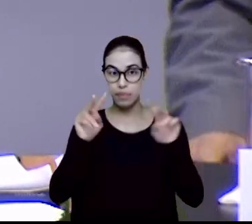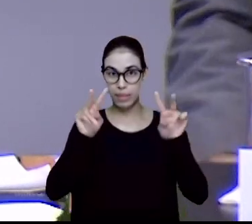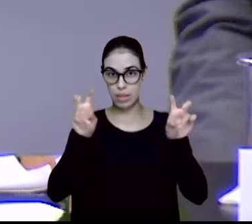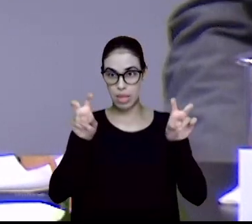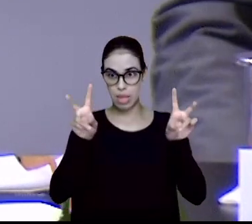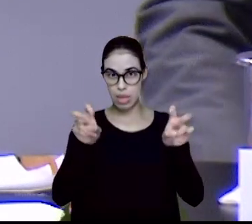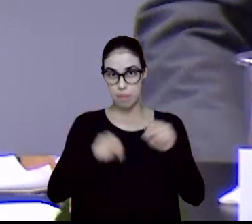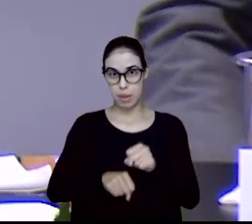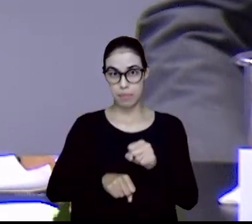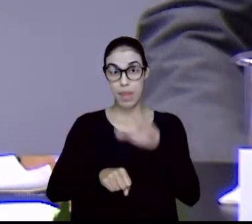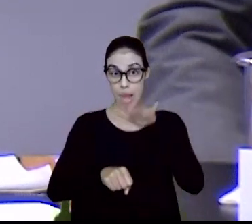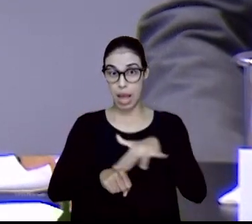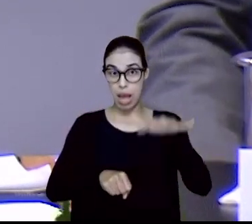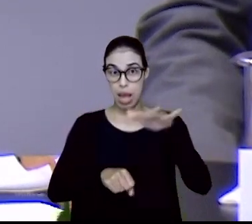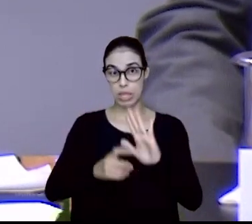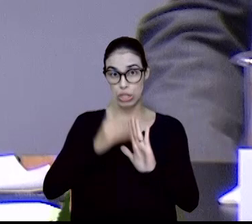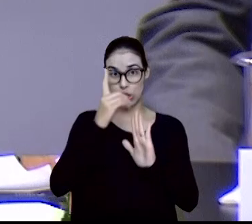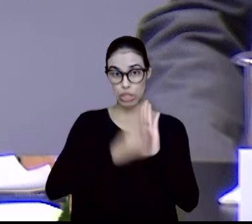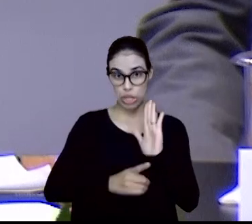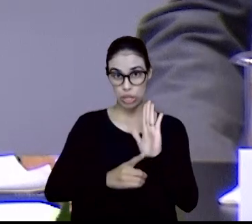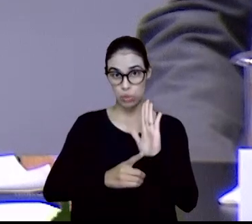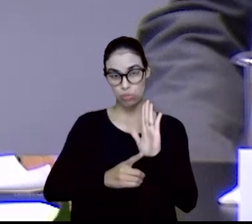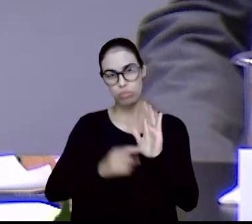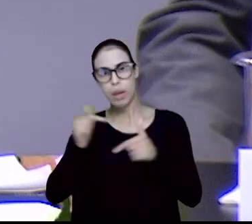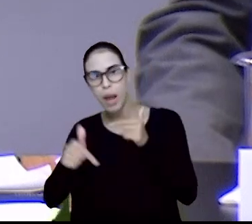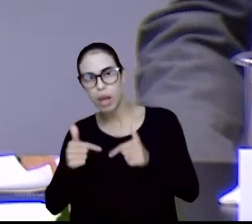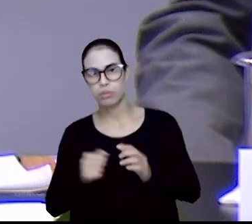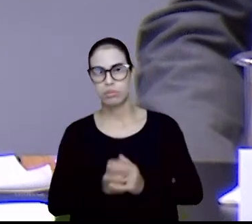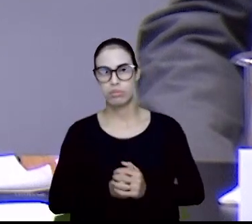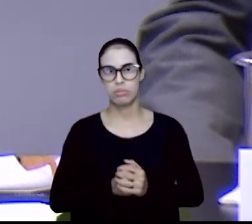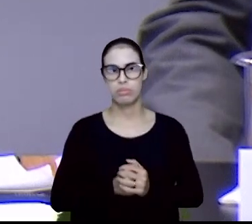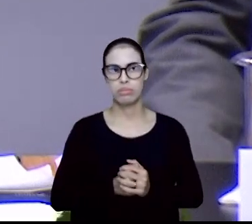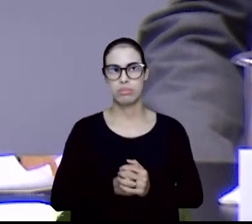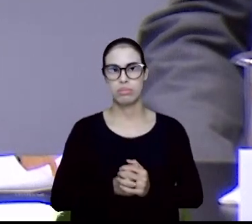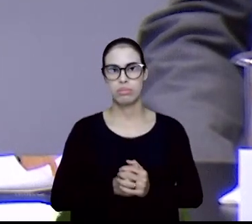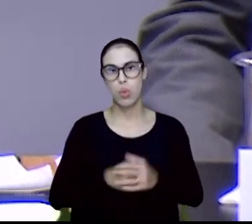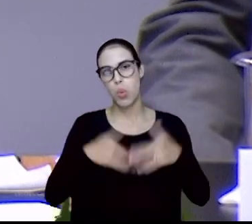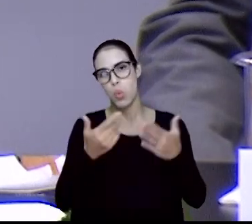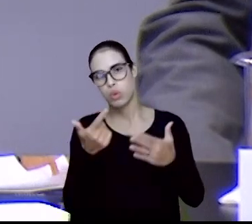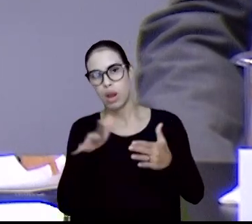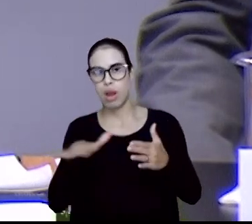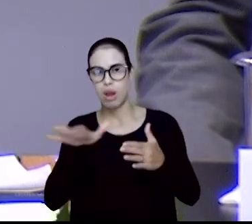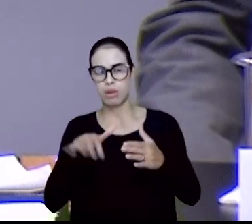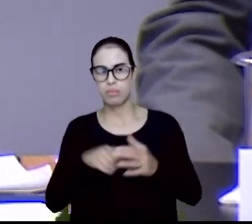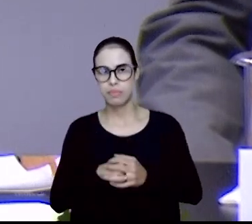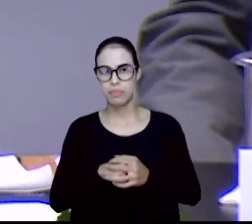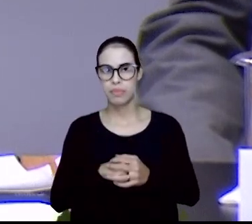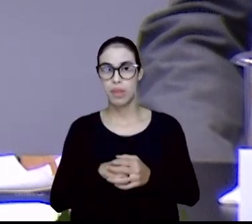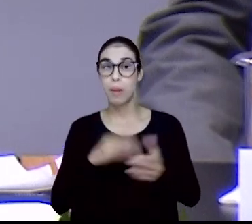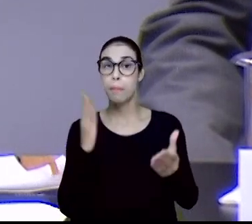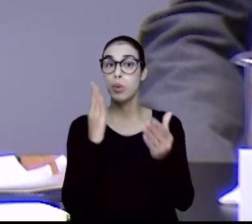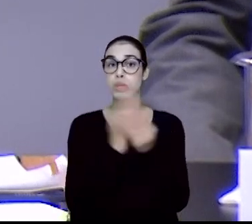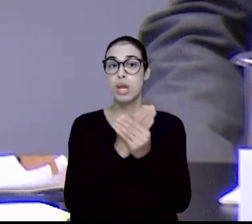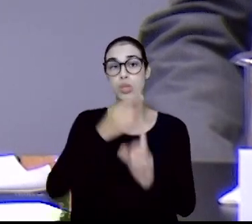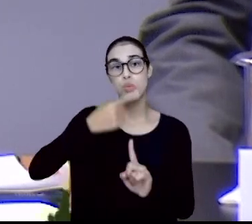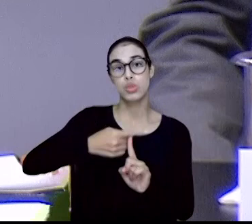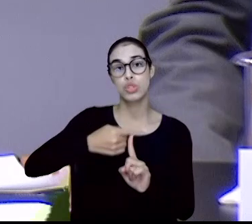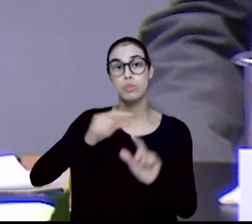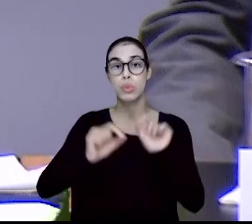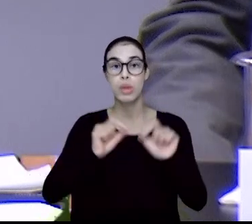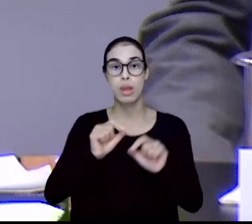do direito do trabalho. Segundo lugar, o tipo de ação, recurso de revista.